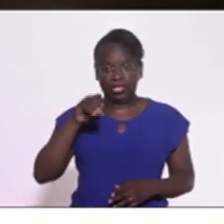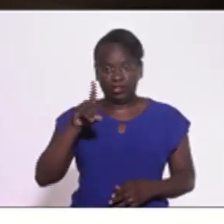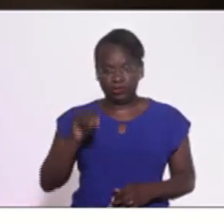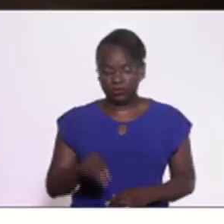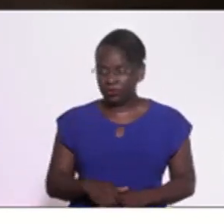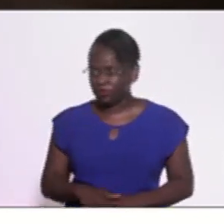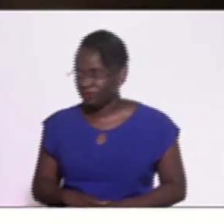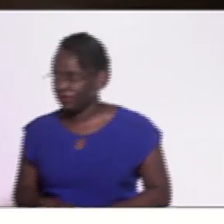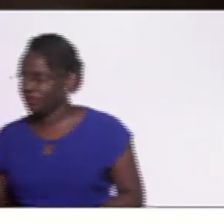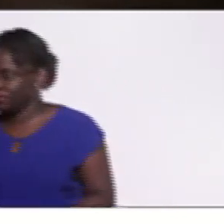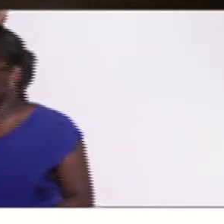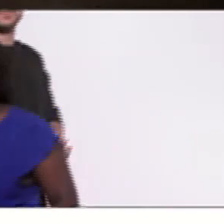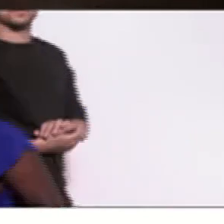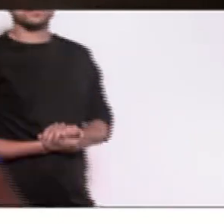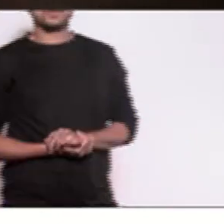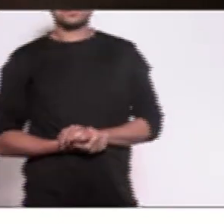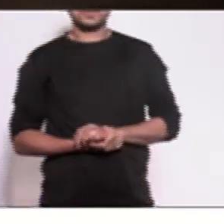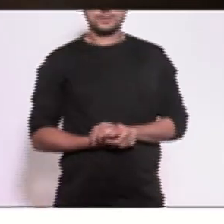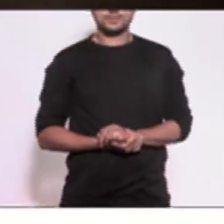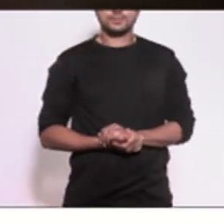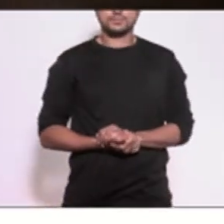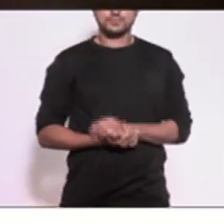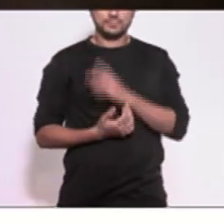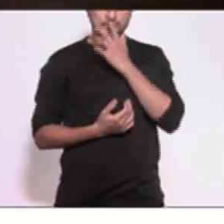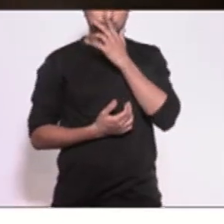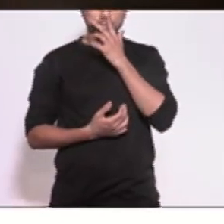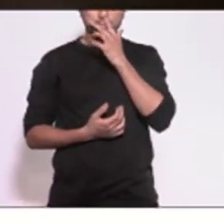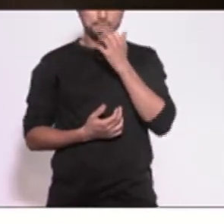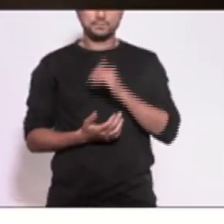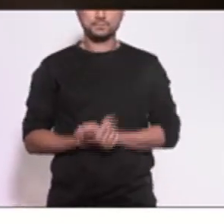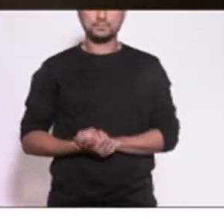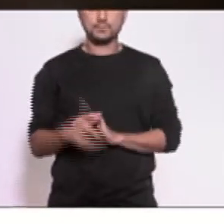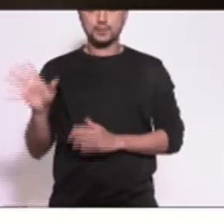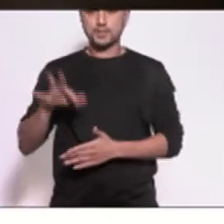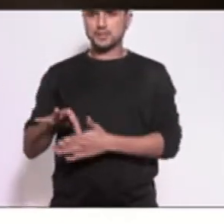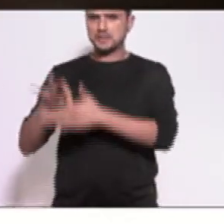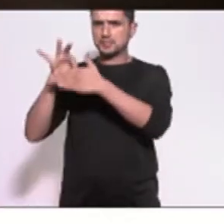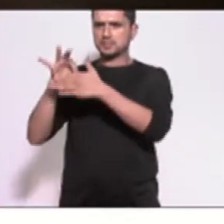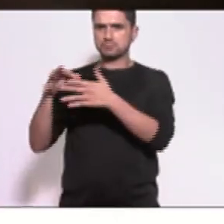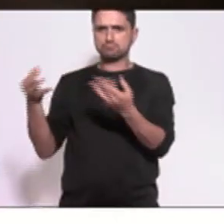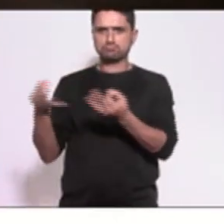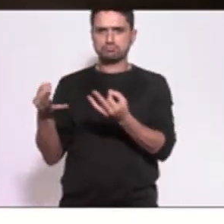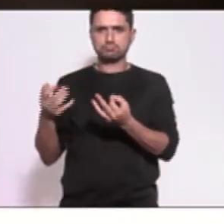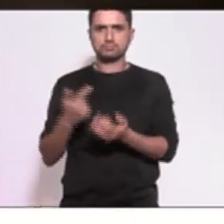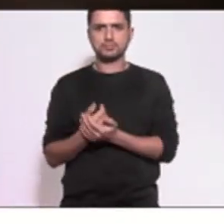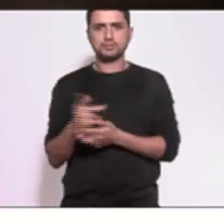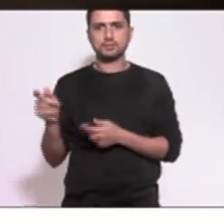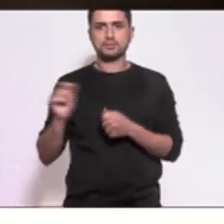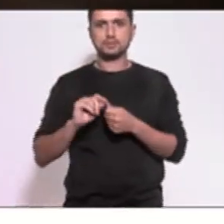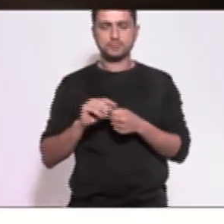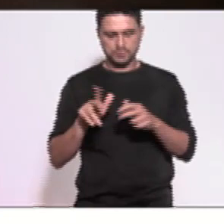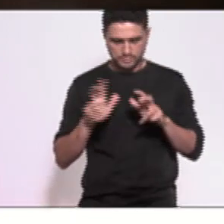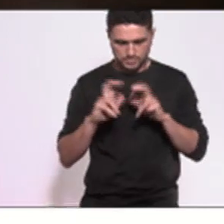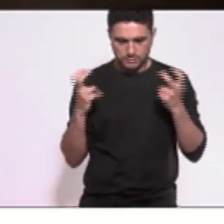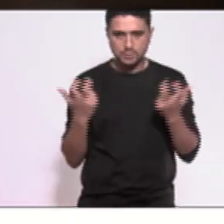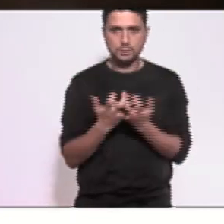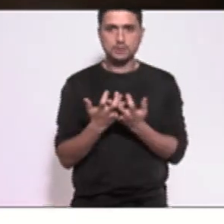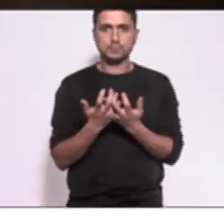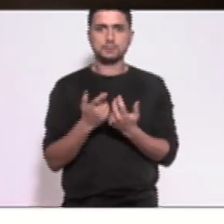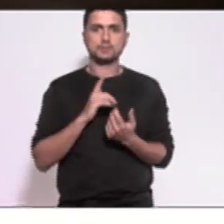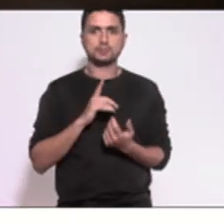Ronaldo e a busca do entendimento, aquilo que ele fazia na Câmara, ele se repetiu naquele grupo